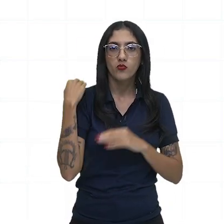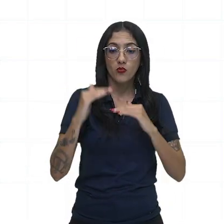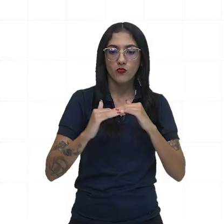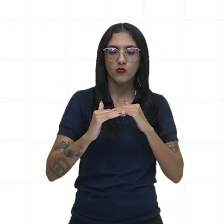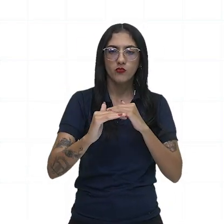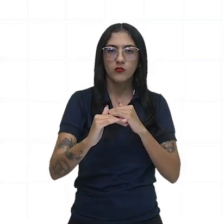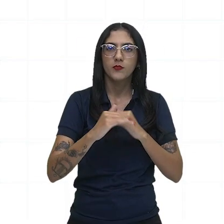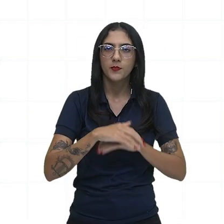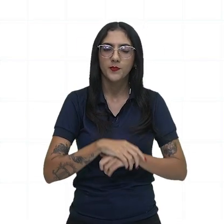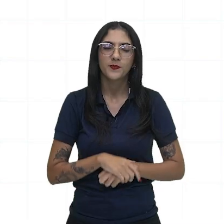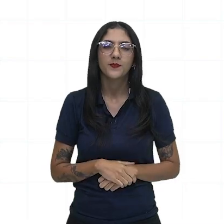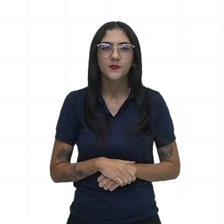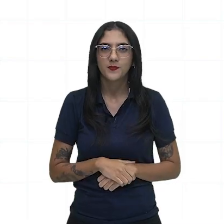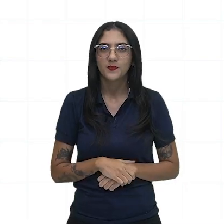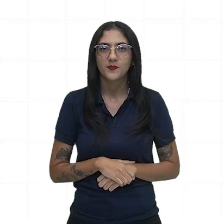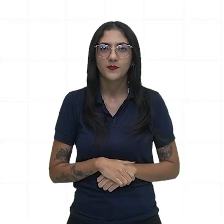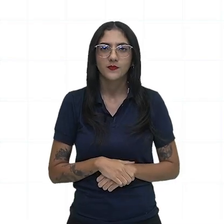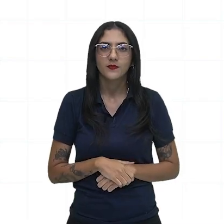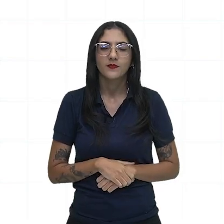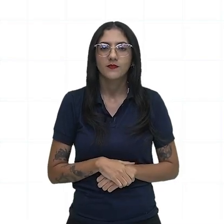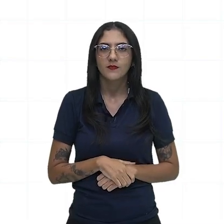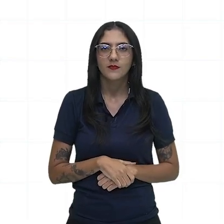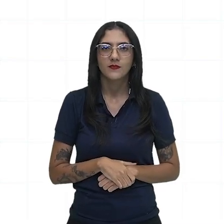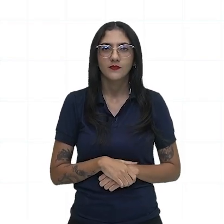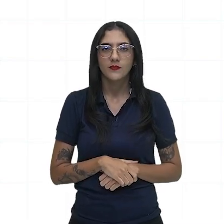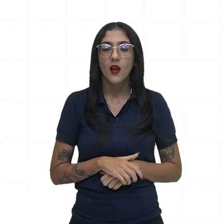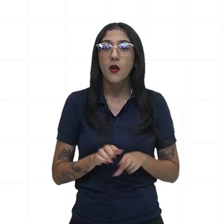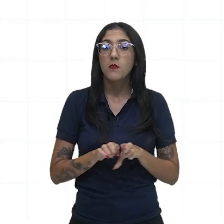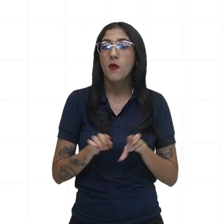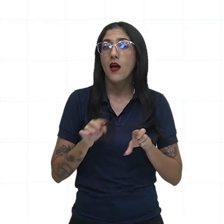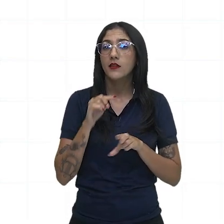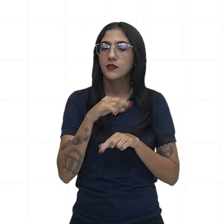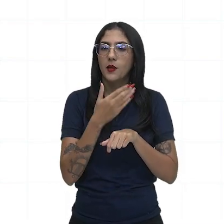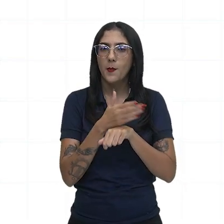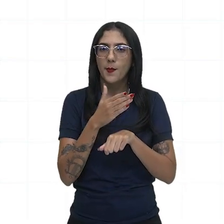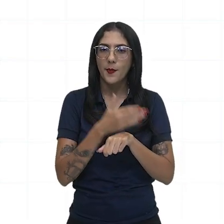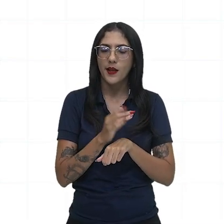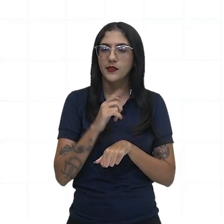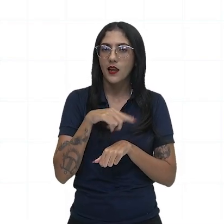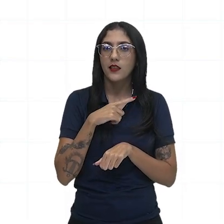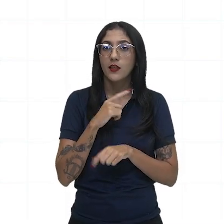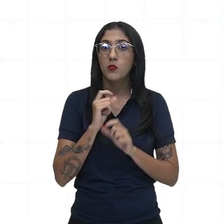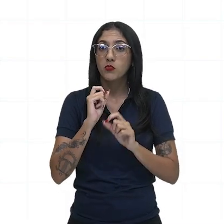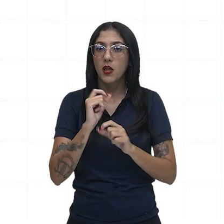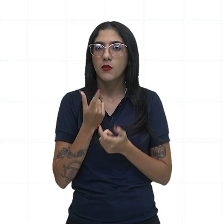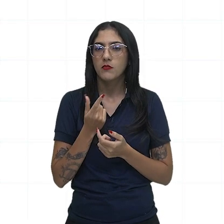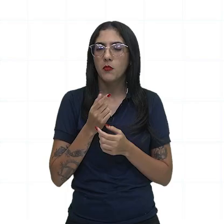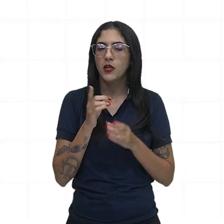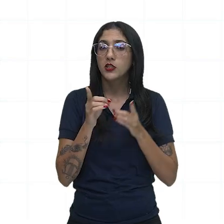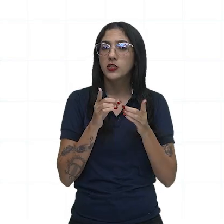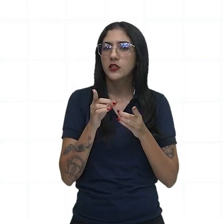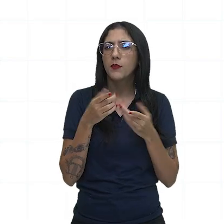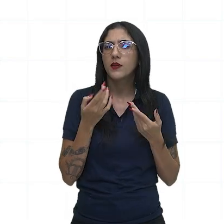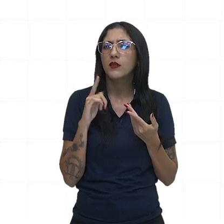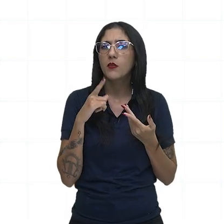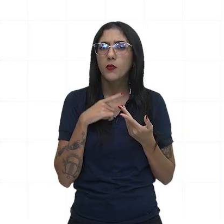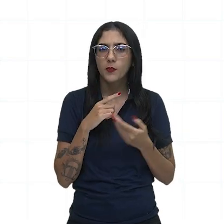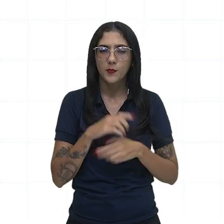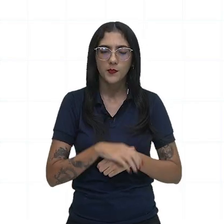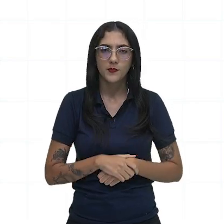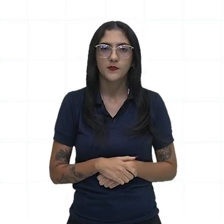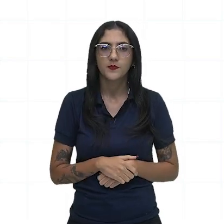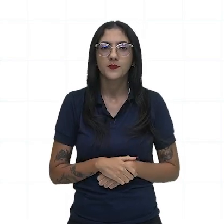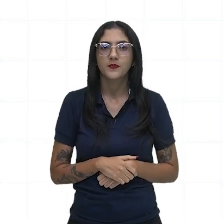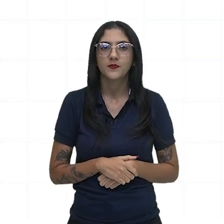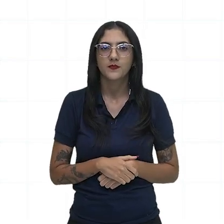no chão. Mas essa luta também ela tem uma dinâmica. Vamos relembrar que dinâmica é essa? Olha